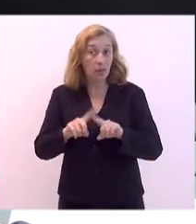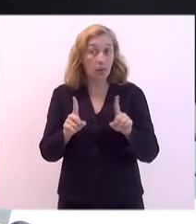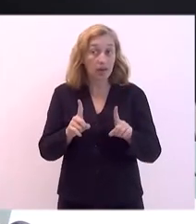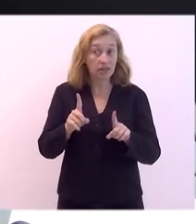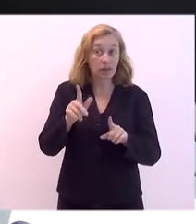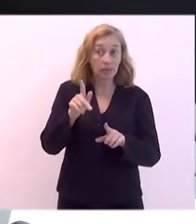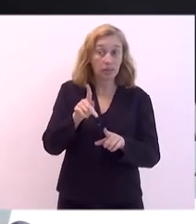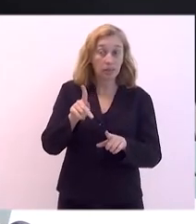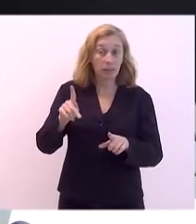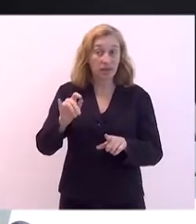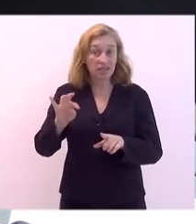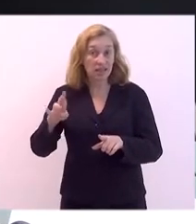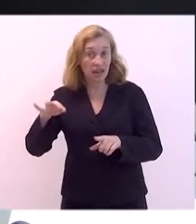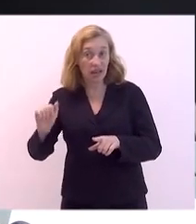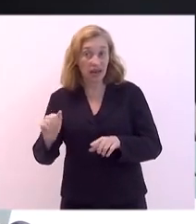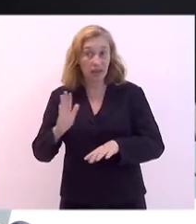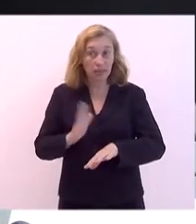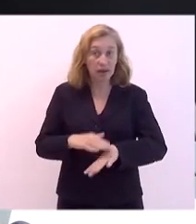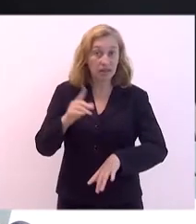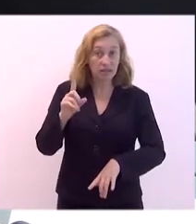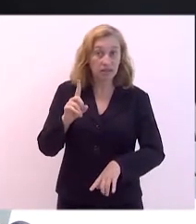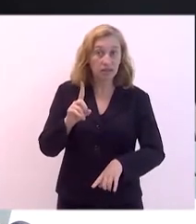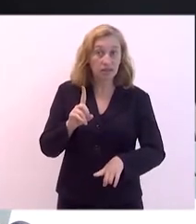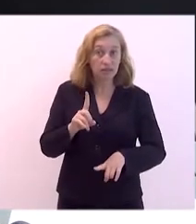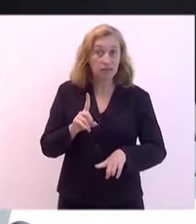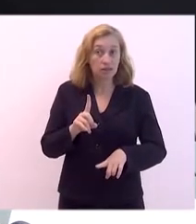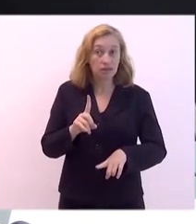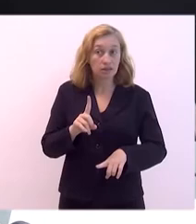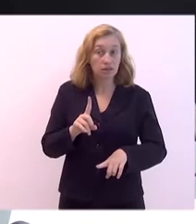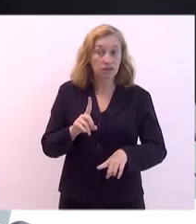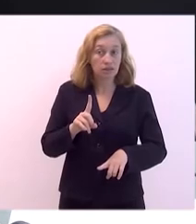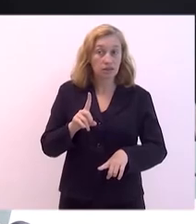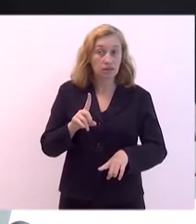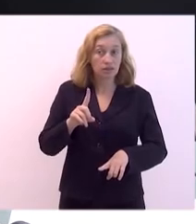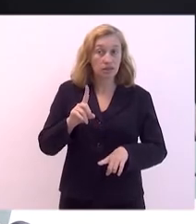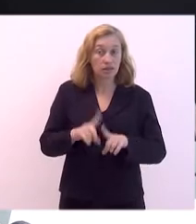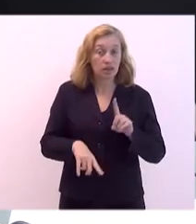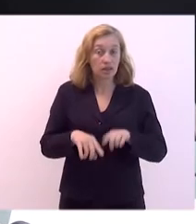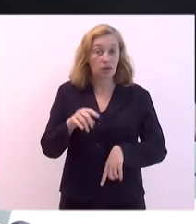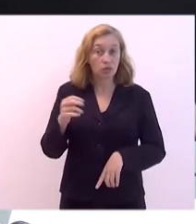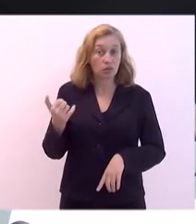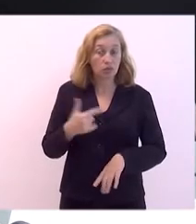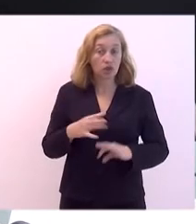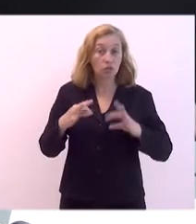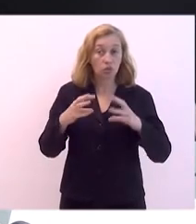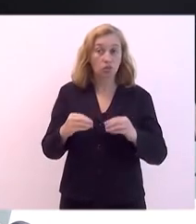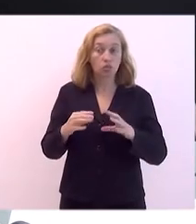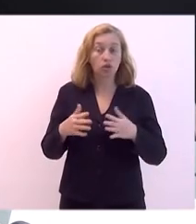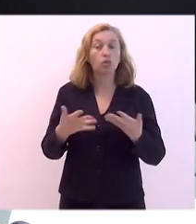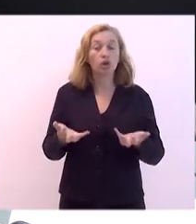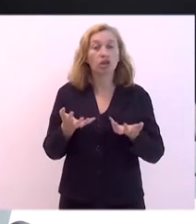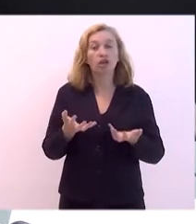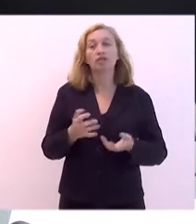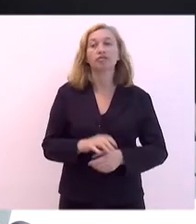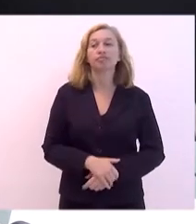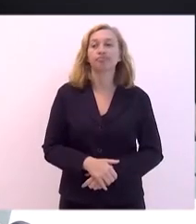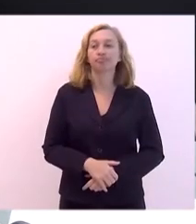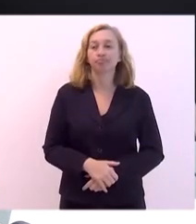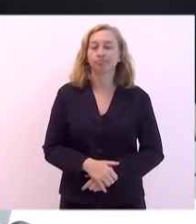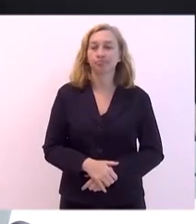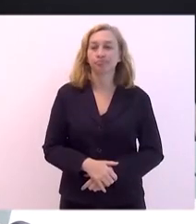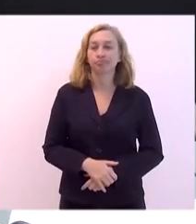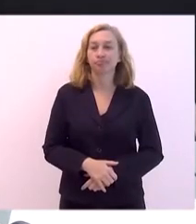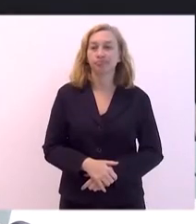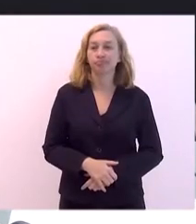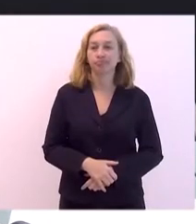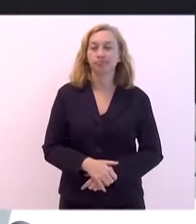do samba é mais material do que nunca. E aí eu queria, mesmo